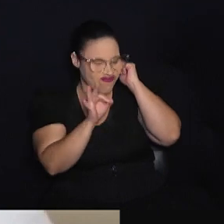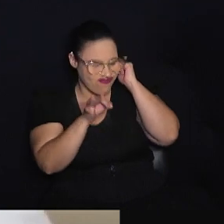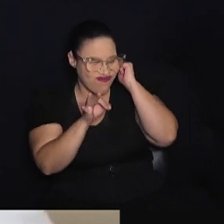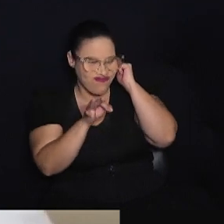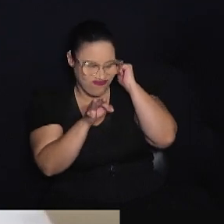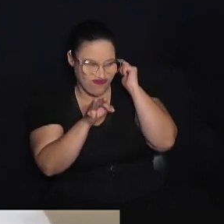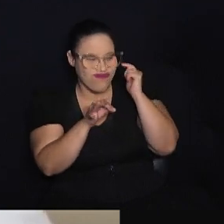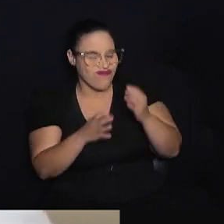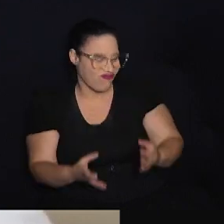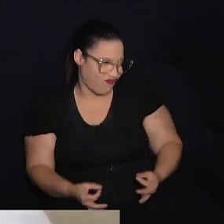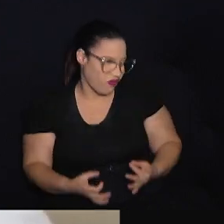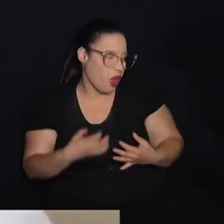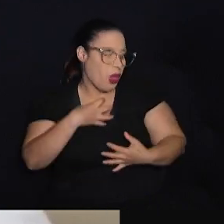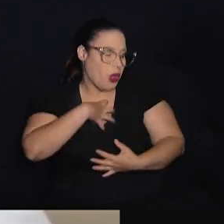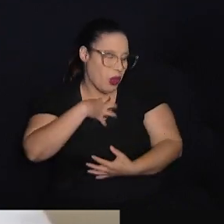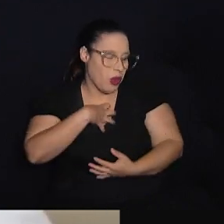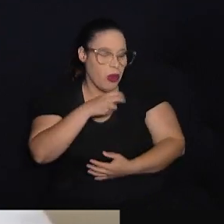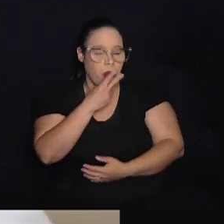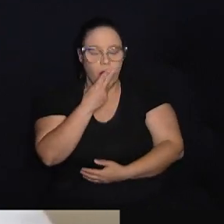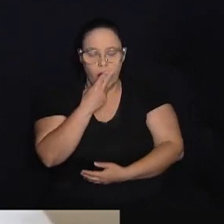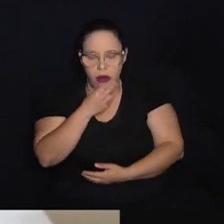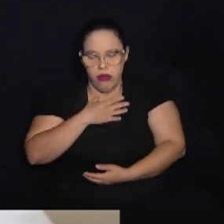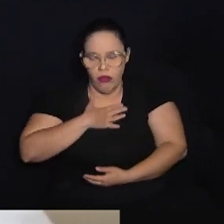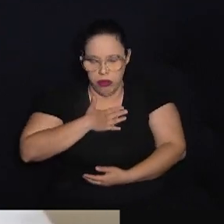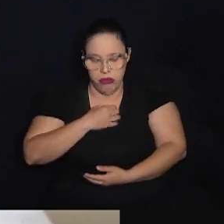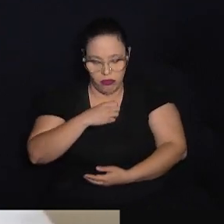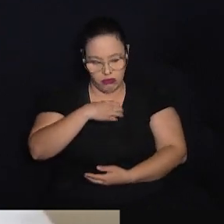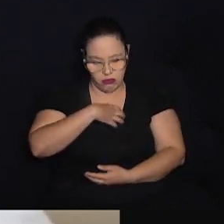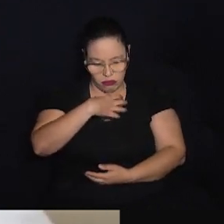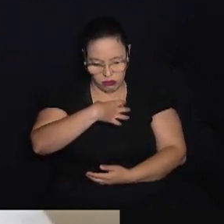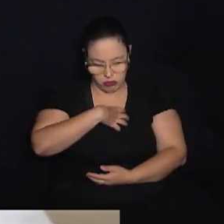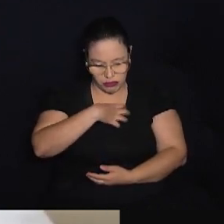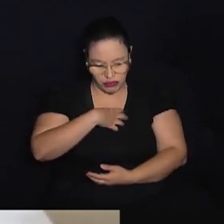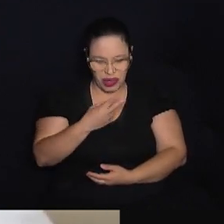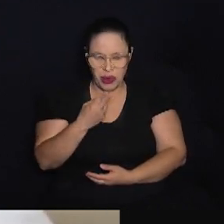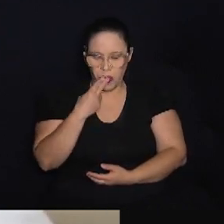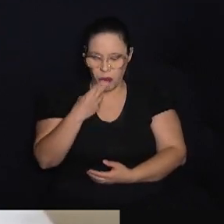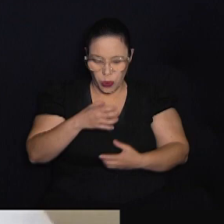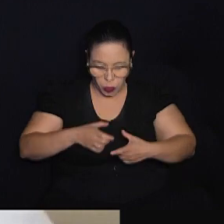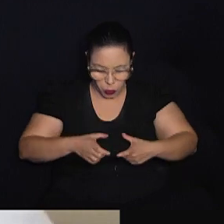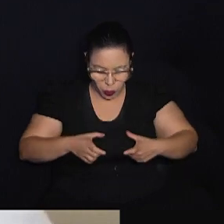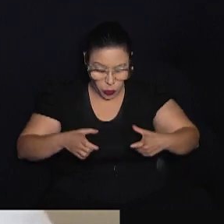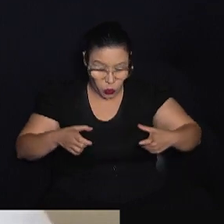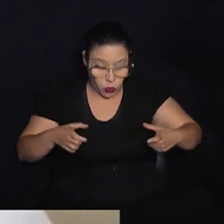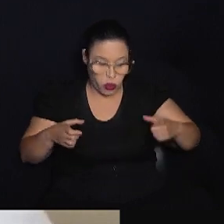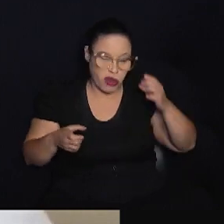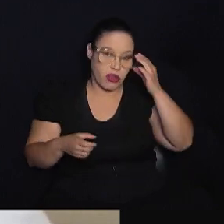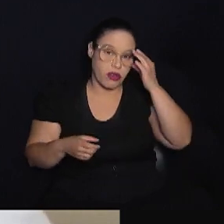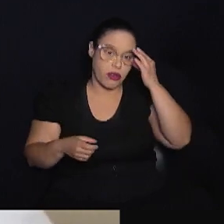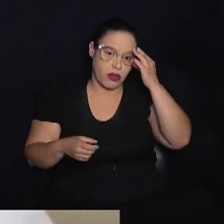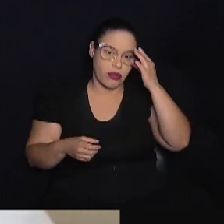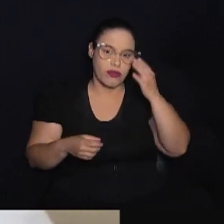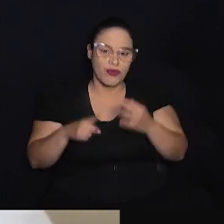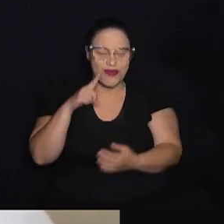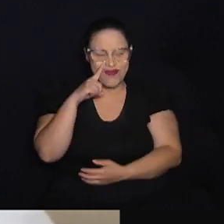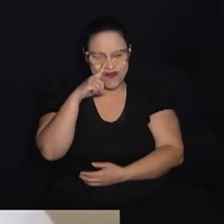como no, nos tumores de pulmão e nos outros, todos os tumores que o cigarro acaba aumentando a incidência, aumentando o